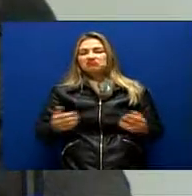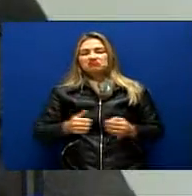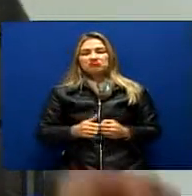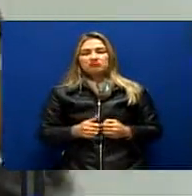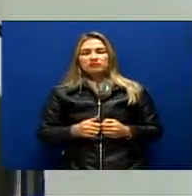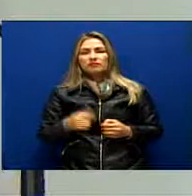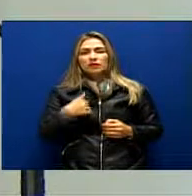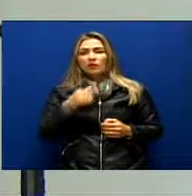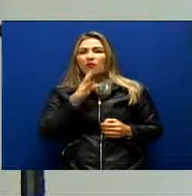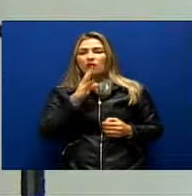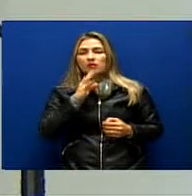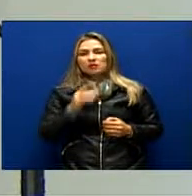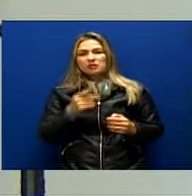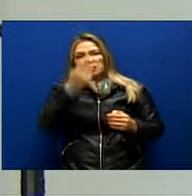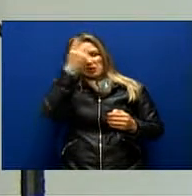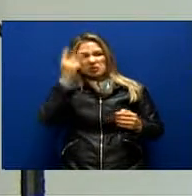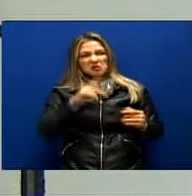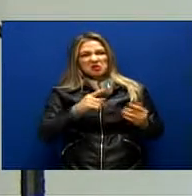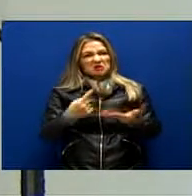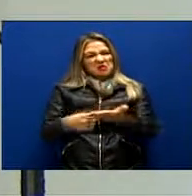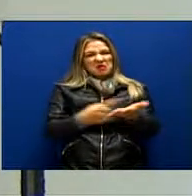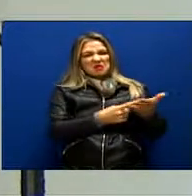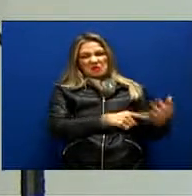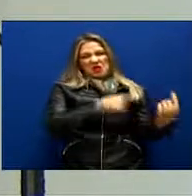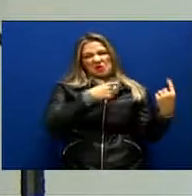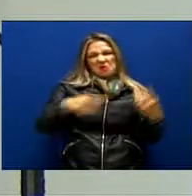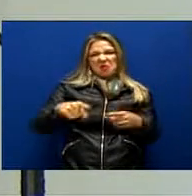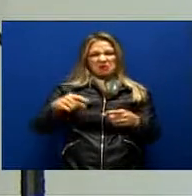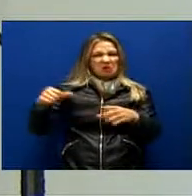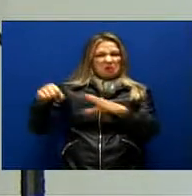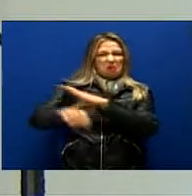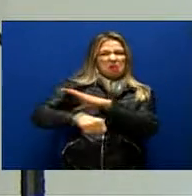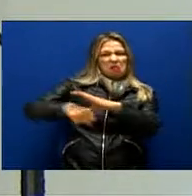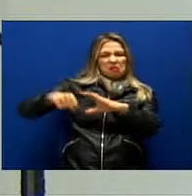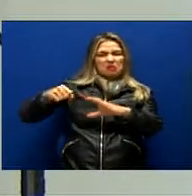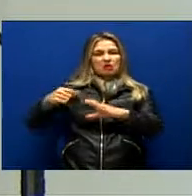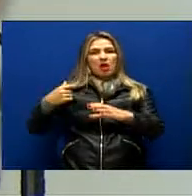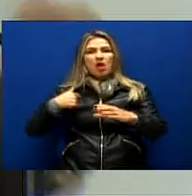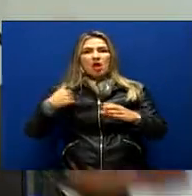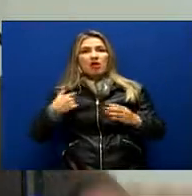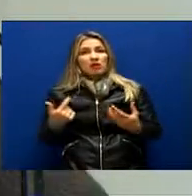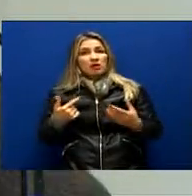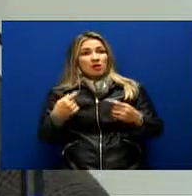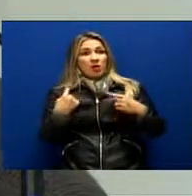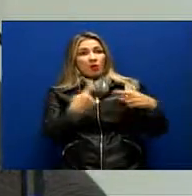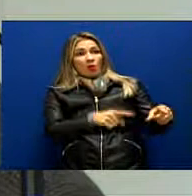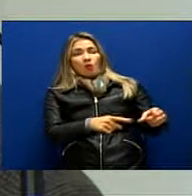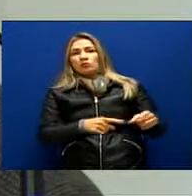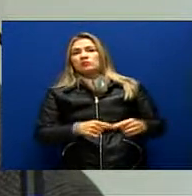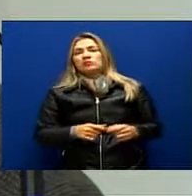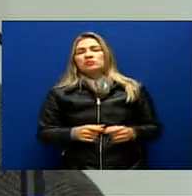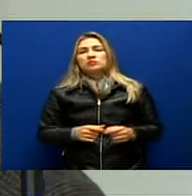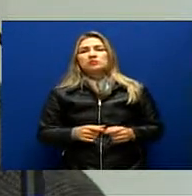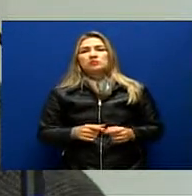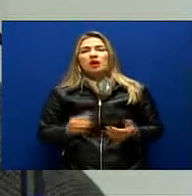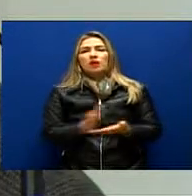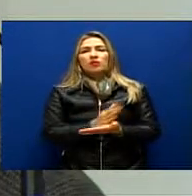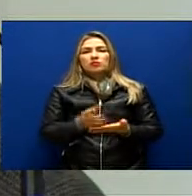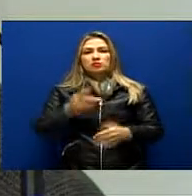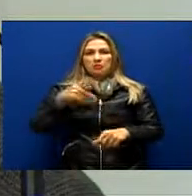conheci. E as crianças, as outras crianças, quando ela passava na rua, vereador Renan, jogavam pedras